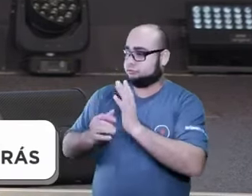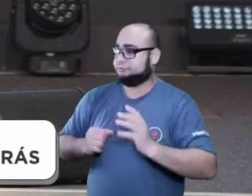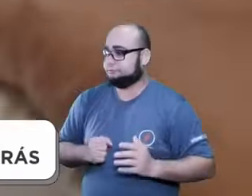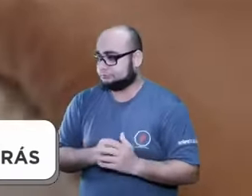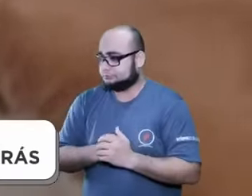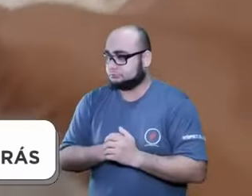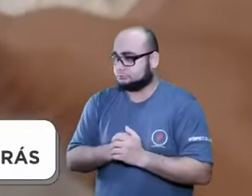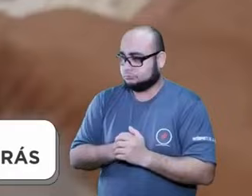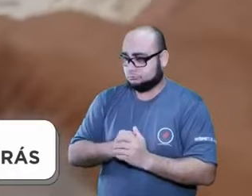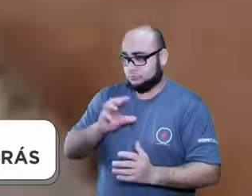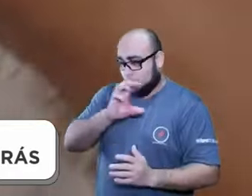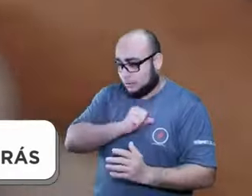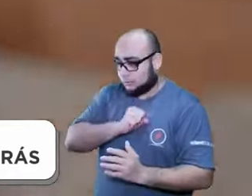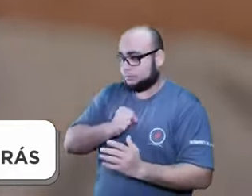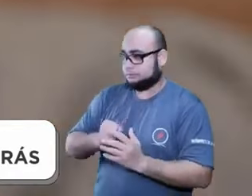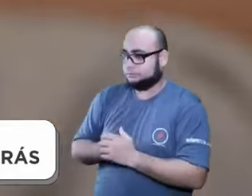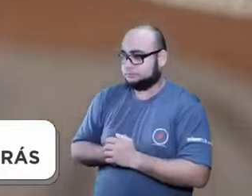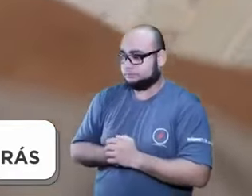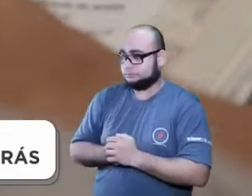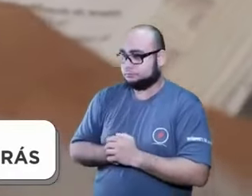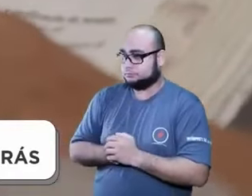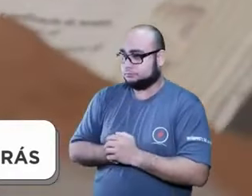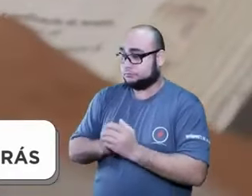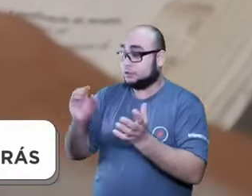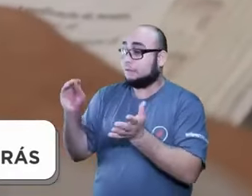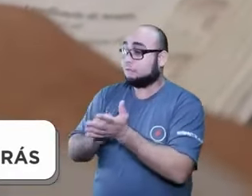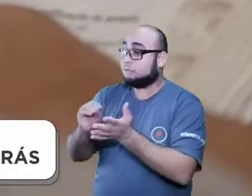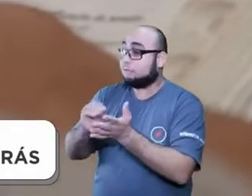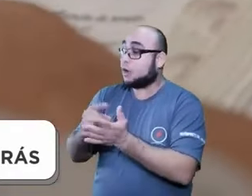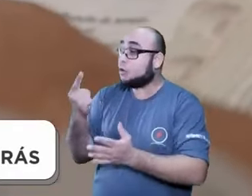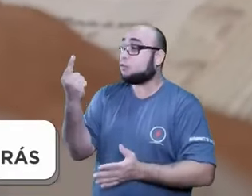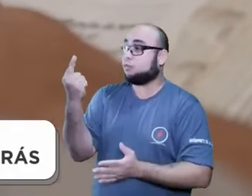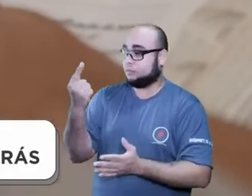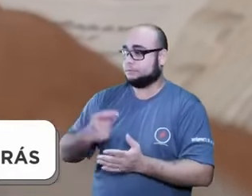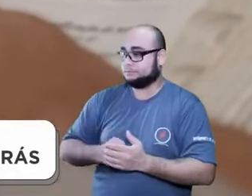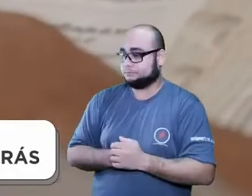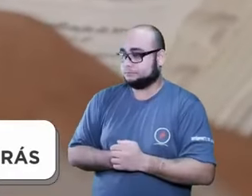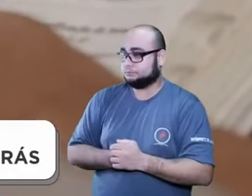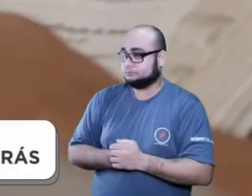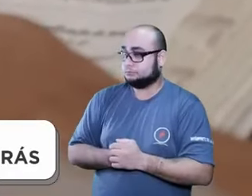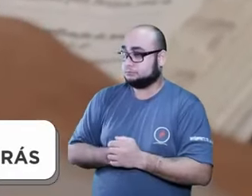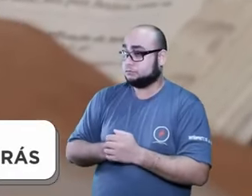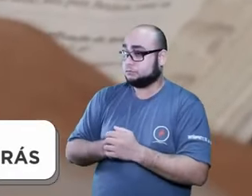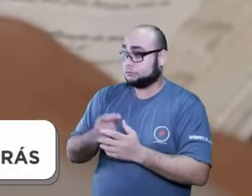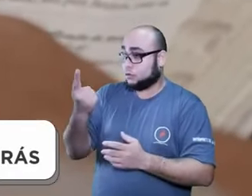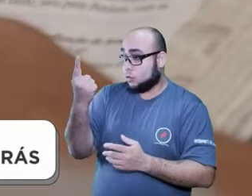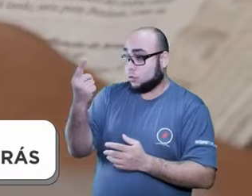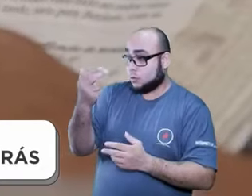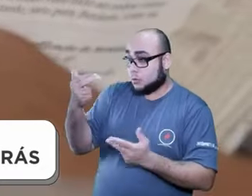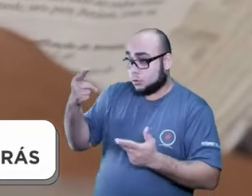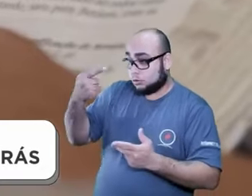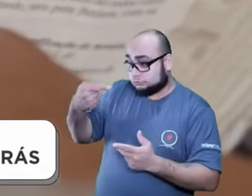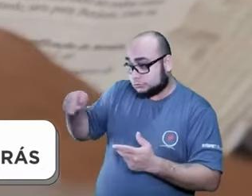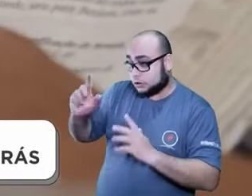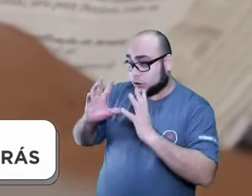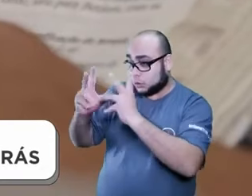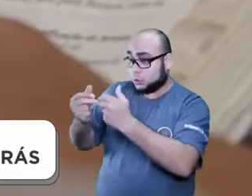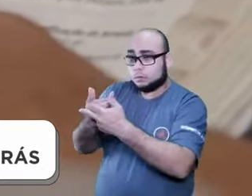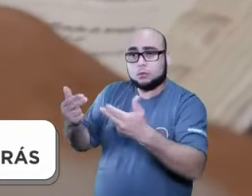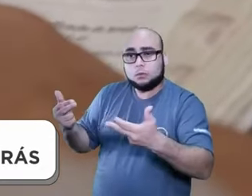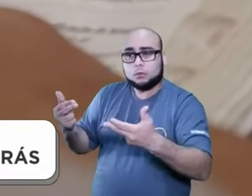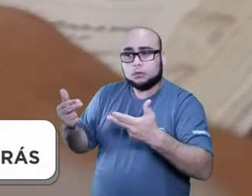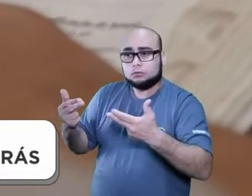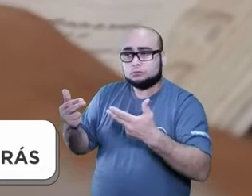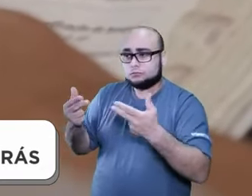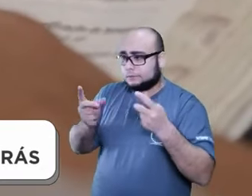amou e lhe disse: falta-te uma coisa. Vai e vende tudo quanto tens e